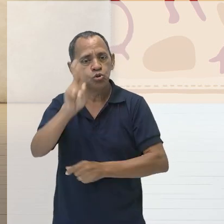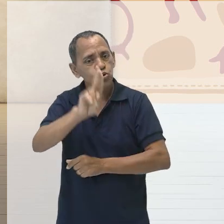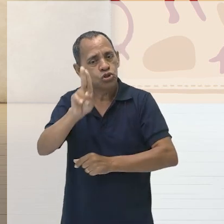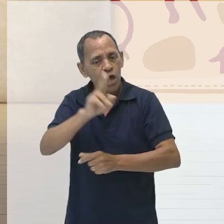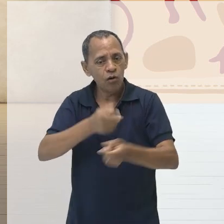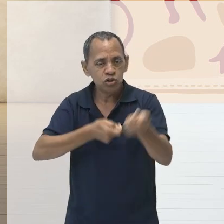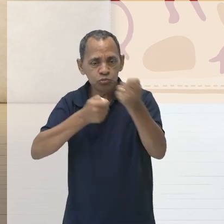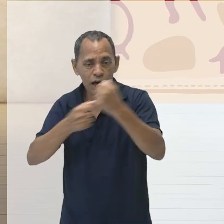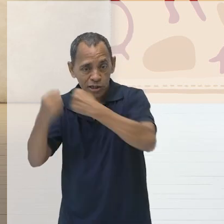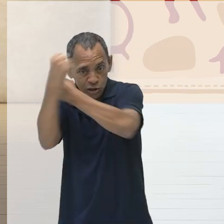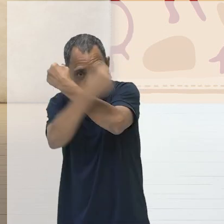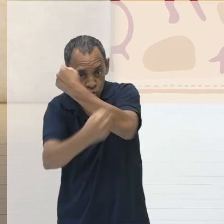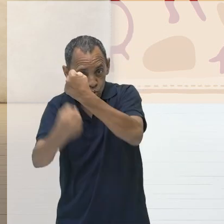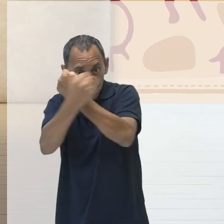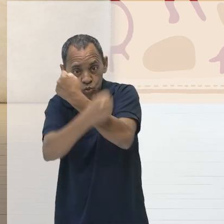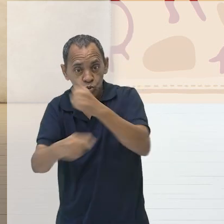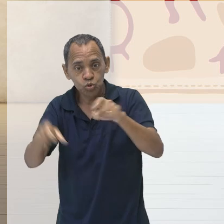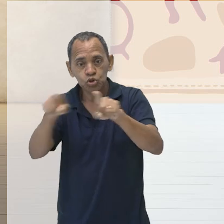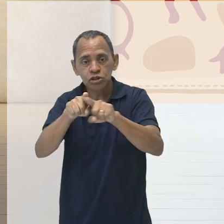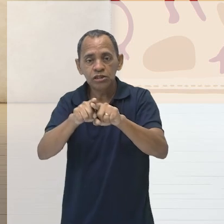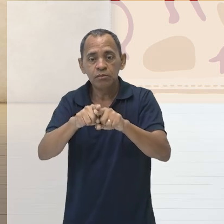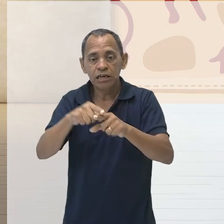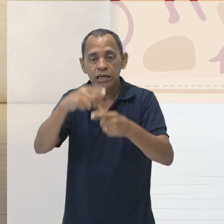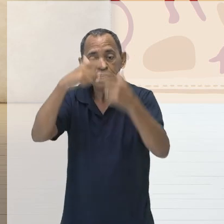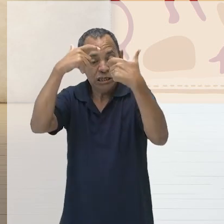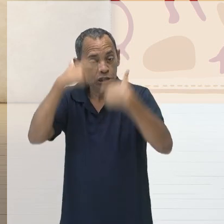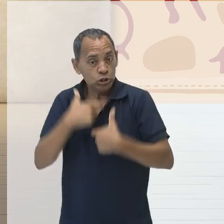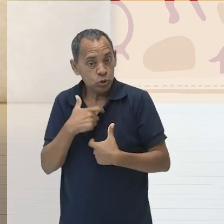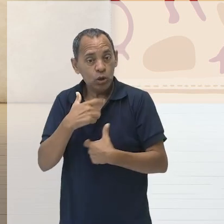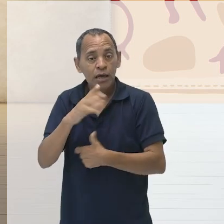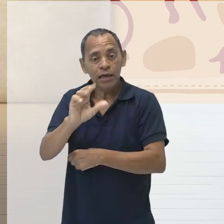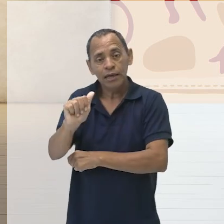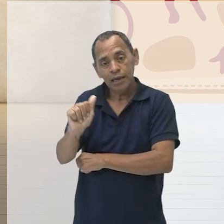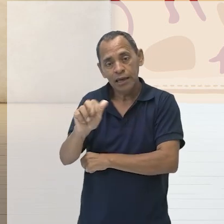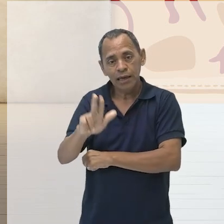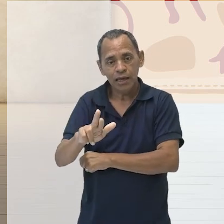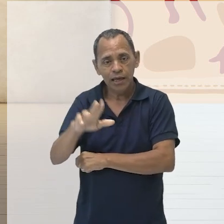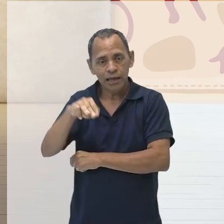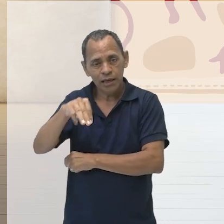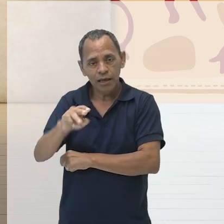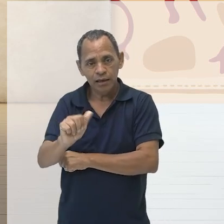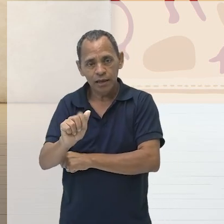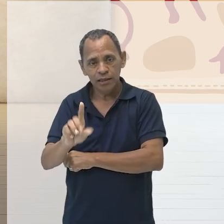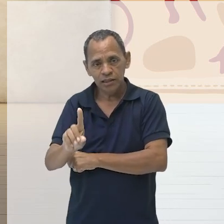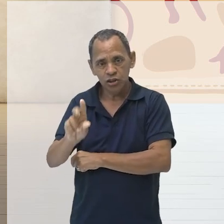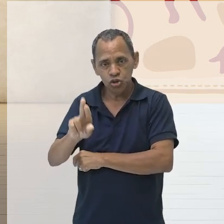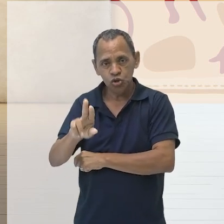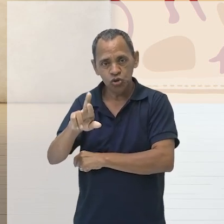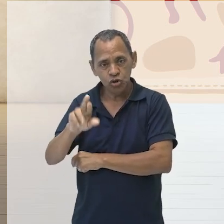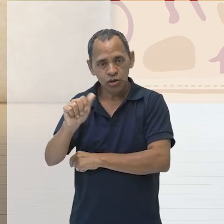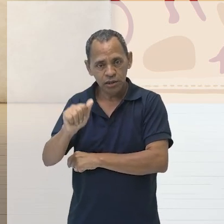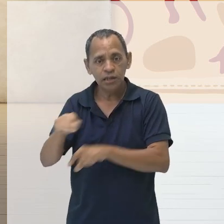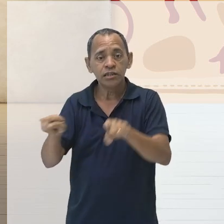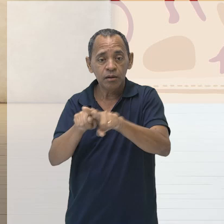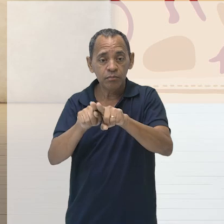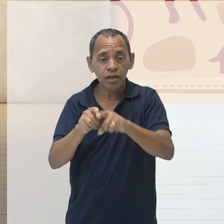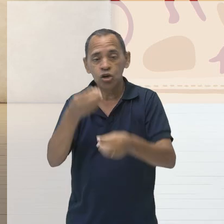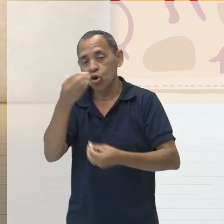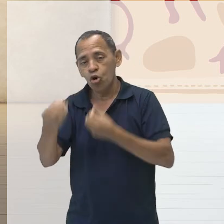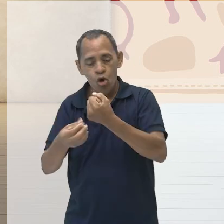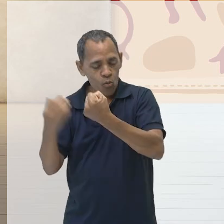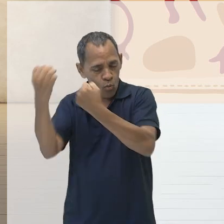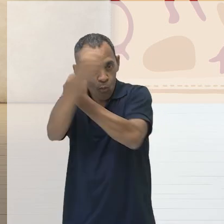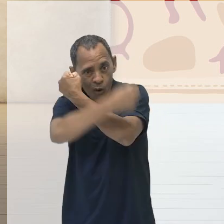espadas, escudos, elmos, armaduras e o corpo para se defender desses ataques, tá? E a